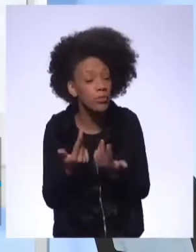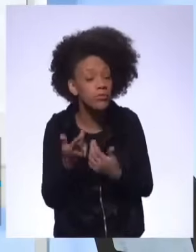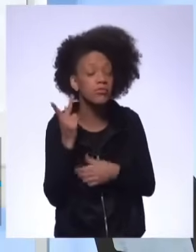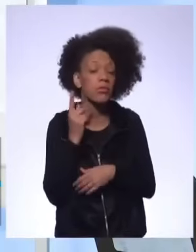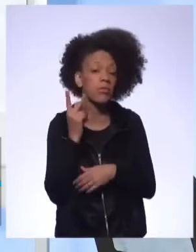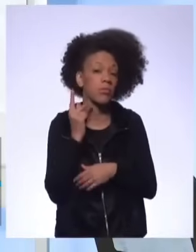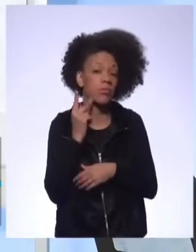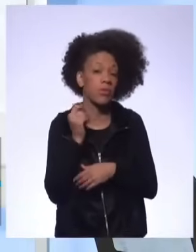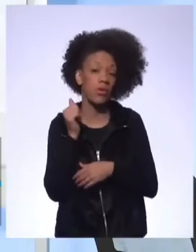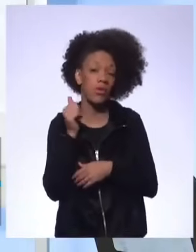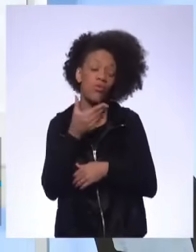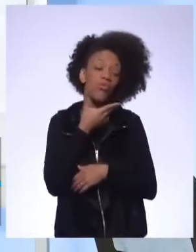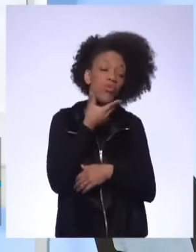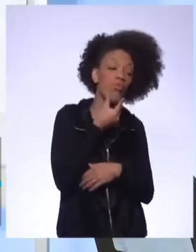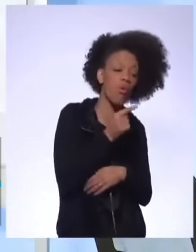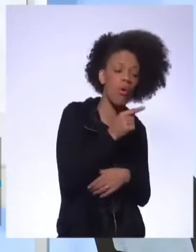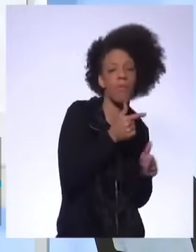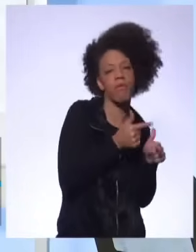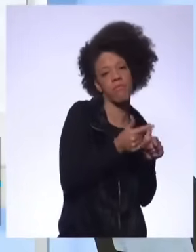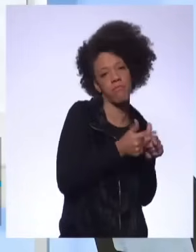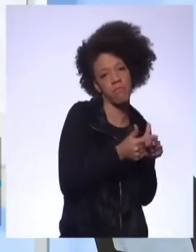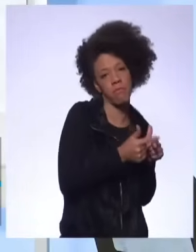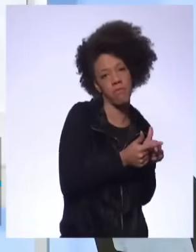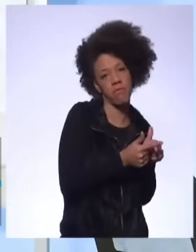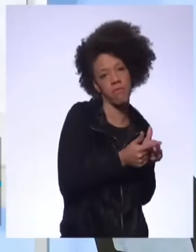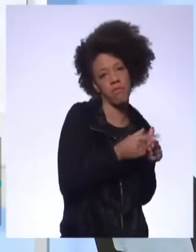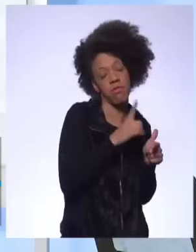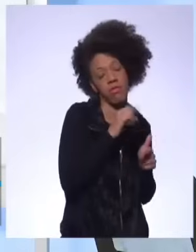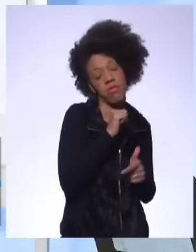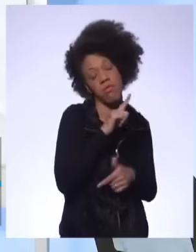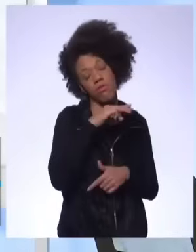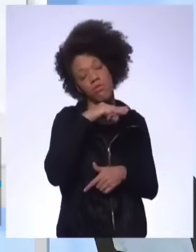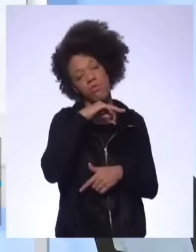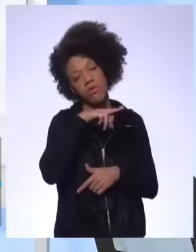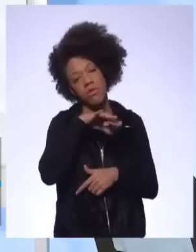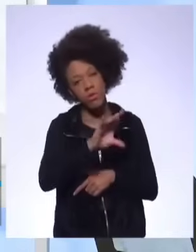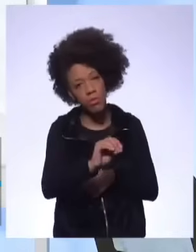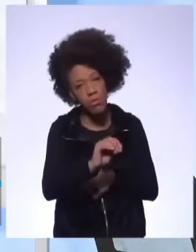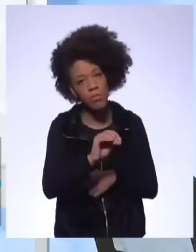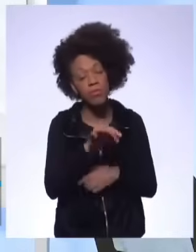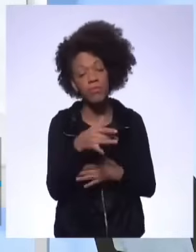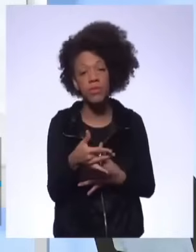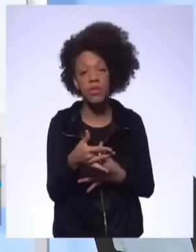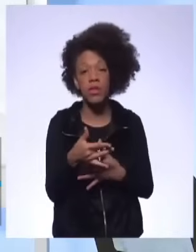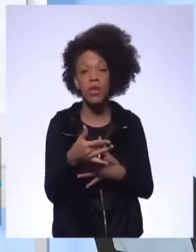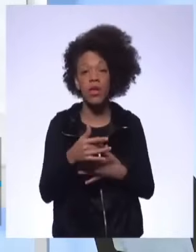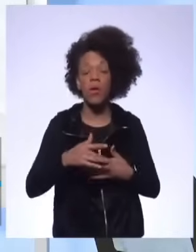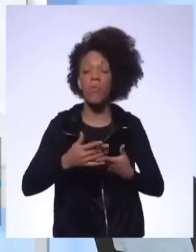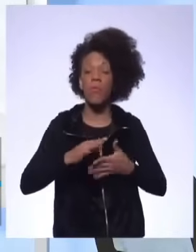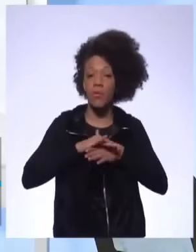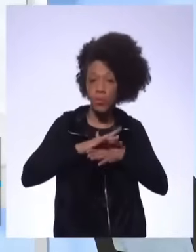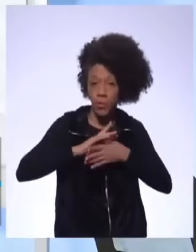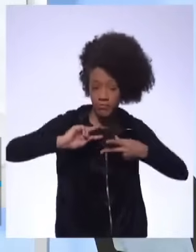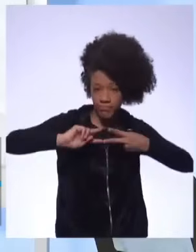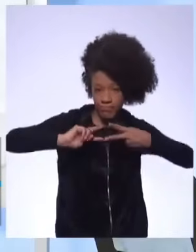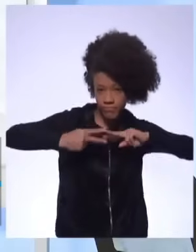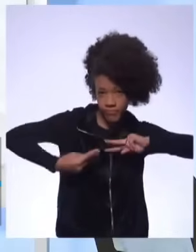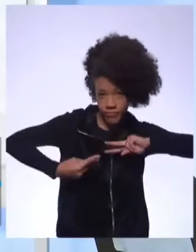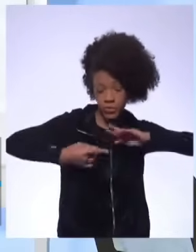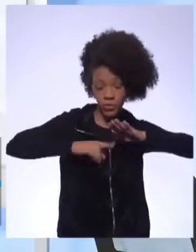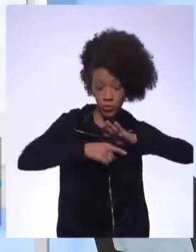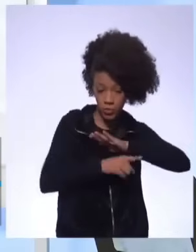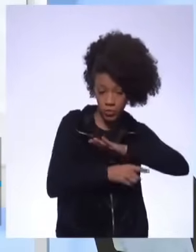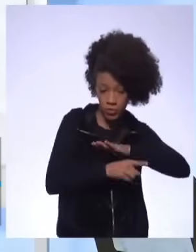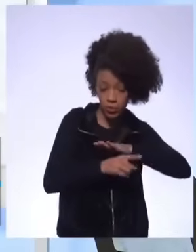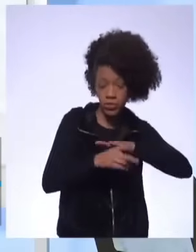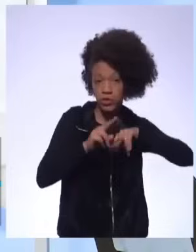no homem ter daltonismo do que a mulher. A gente fala que é uma doença genética com fundo sexual, tá? Mas sexual no sentido de